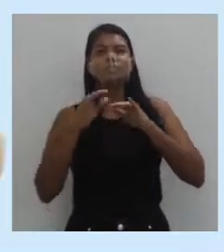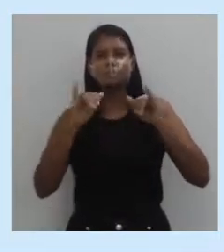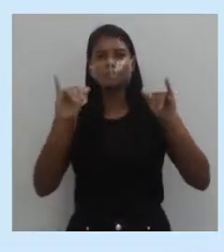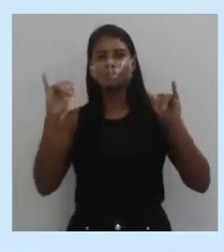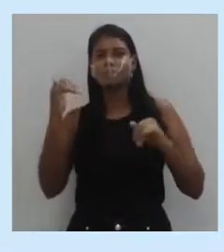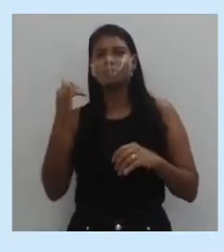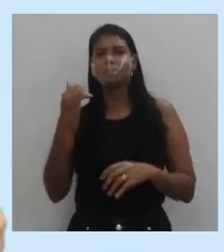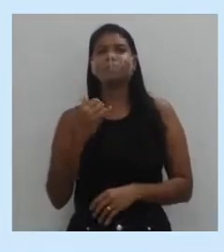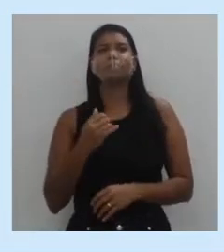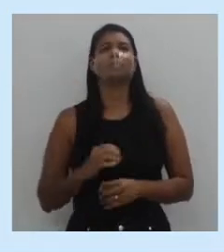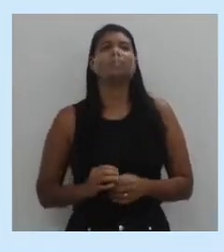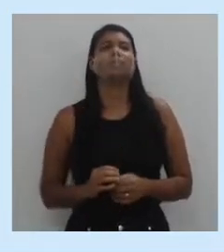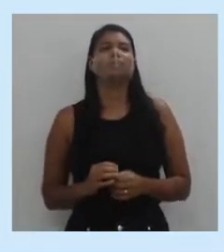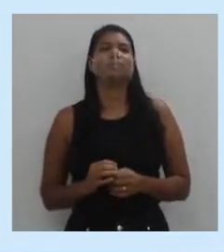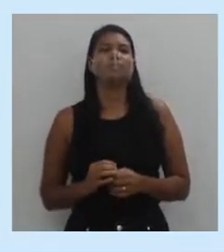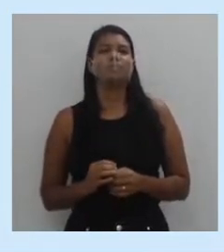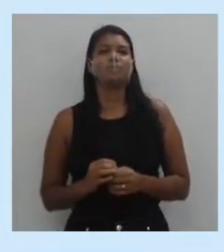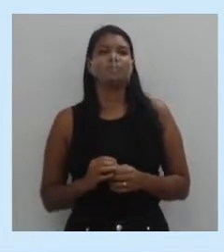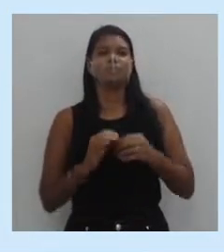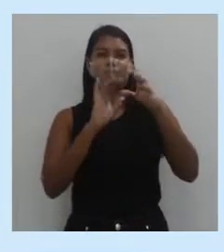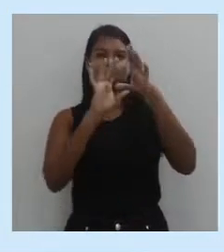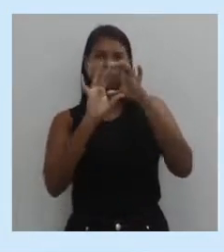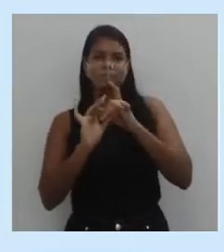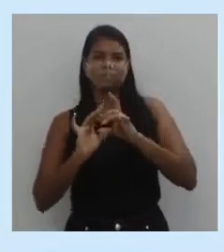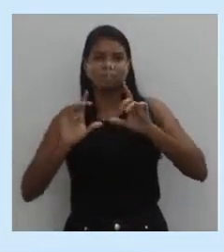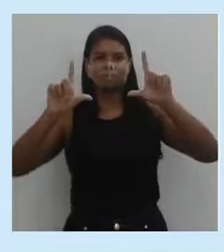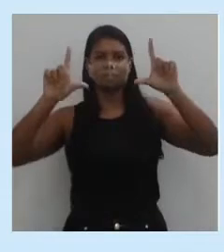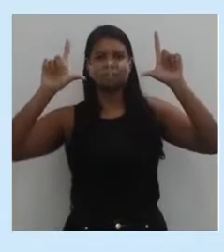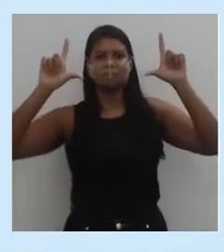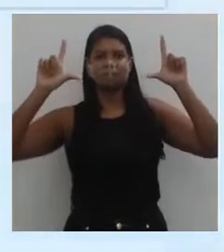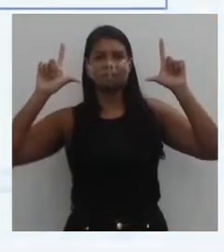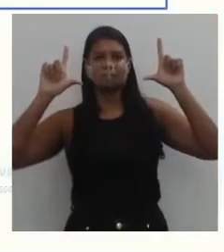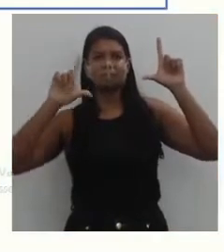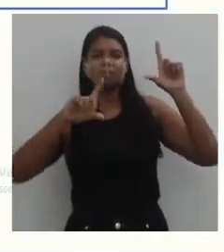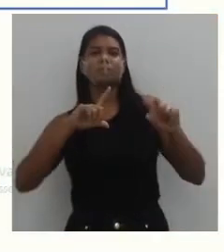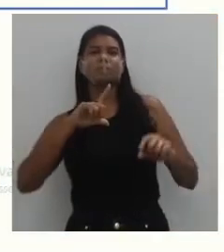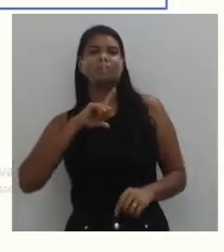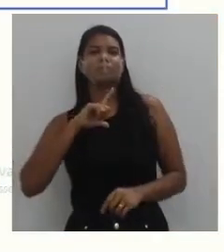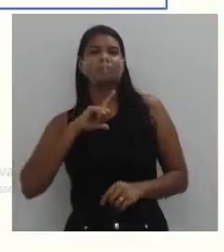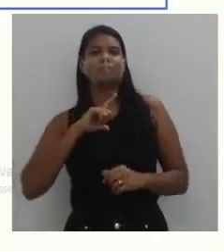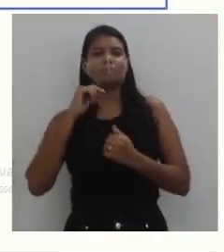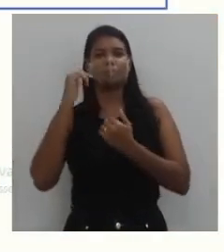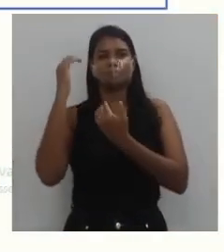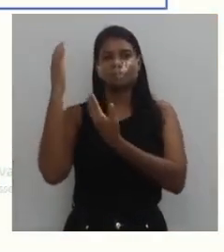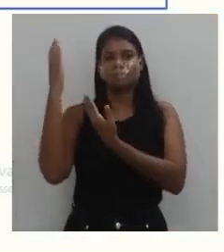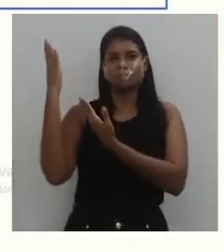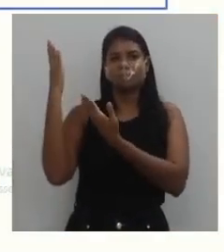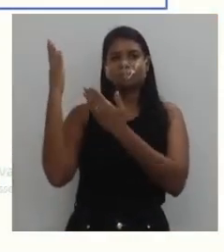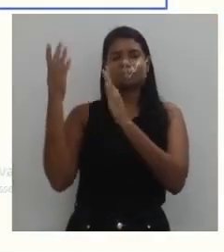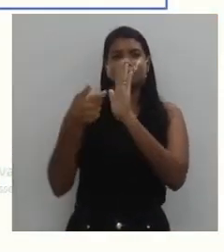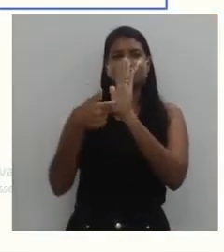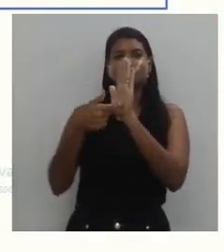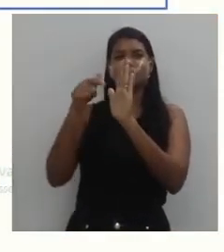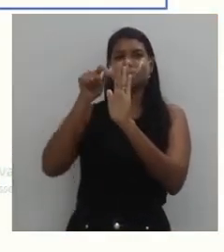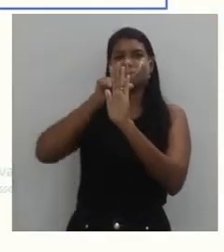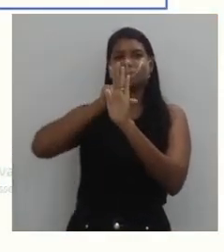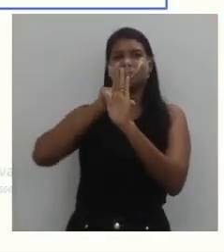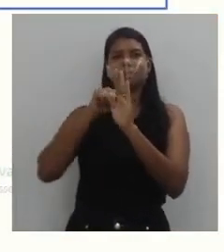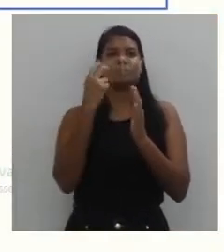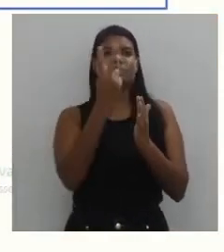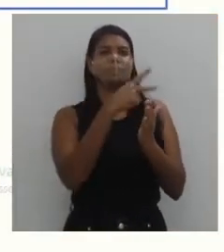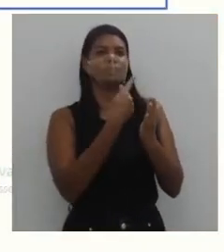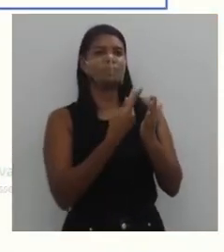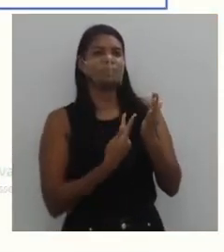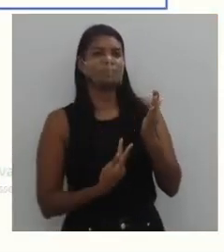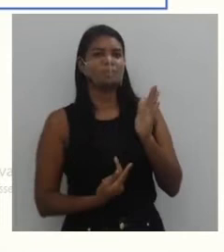passeio dentro desse conhecimento. Então vamos lá aqui. Na tela, nós temos aqui uma metáfora, um